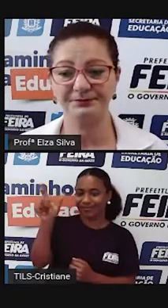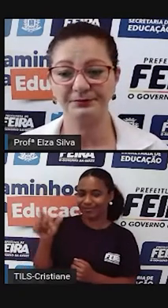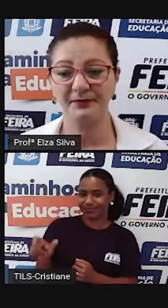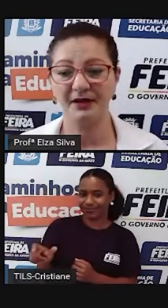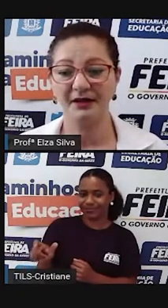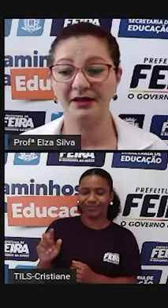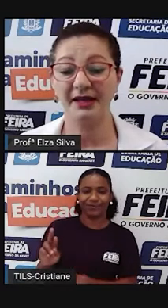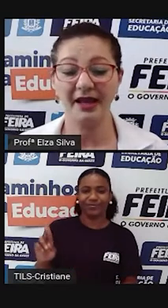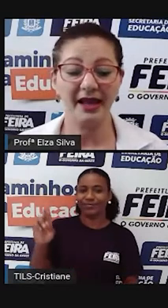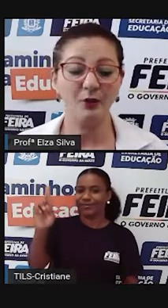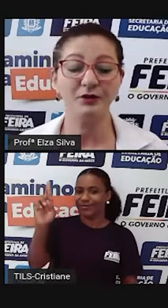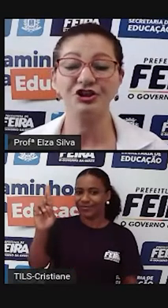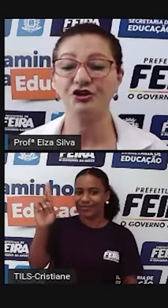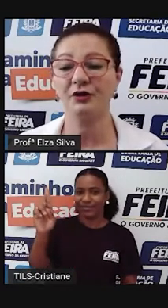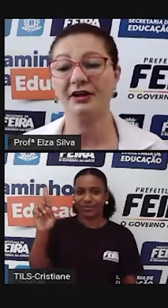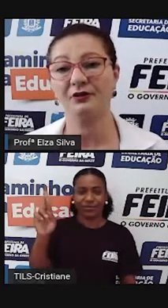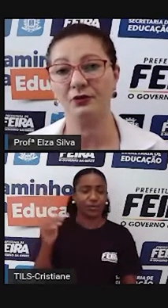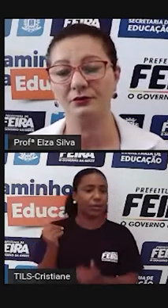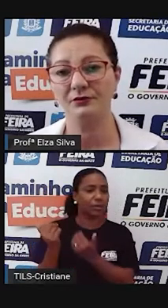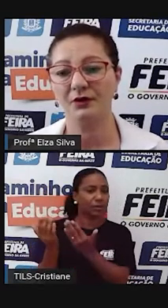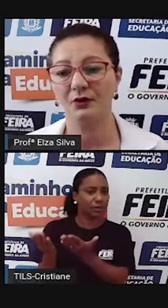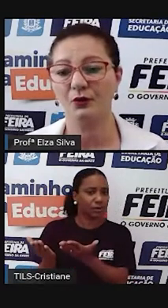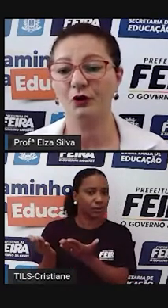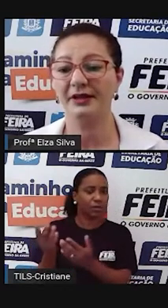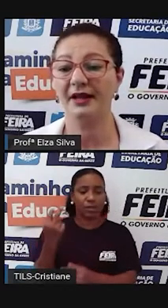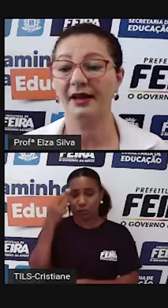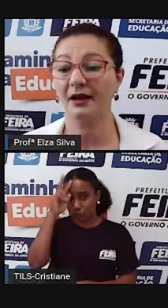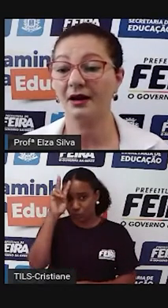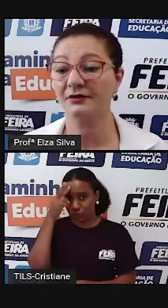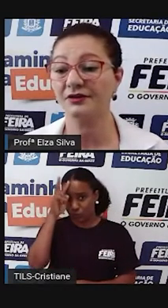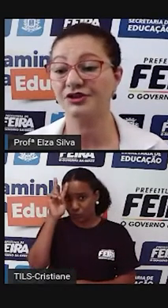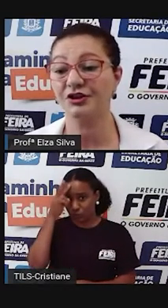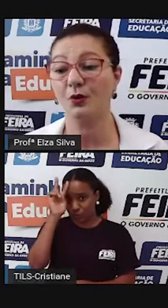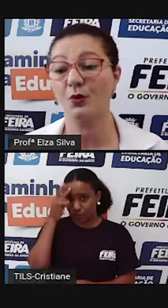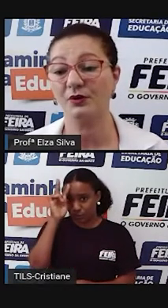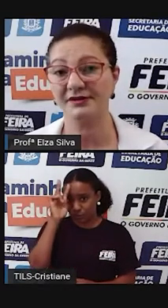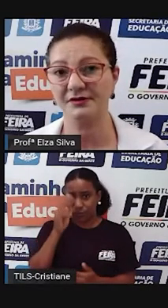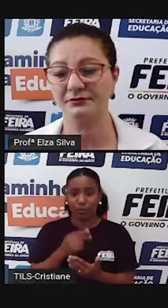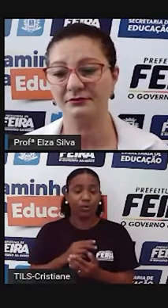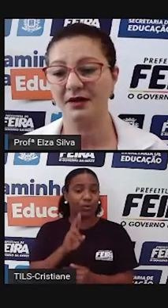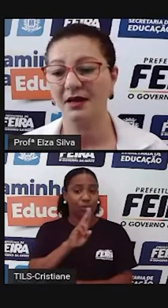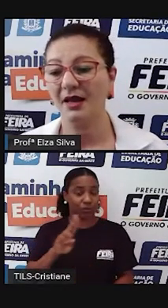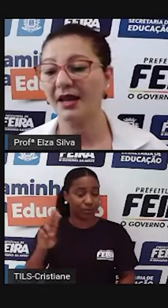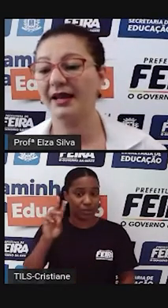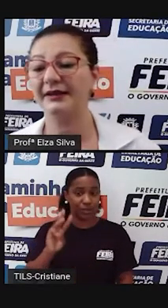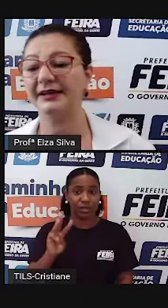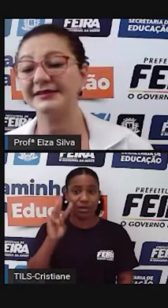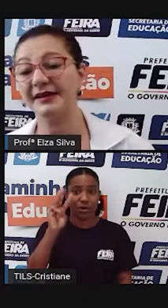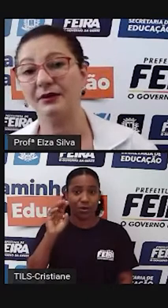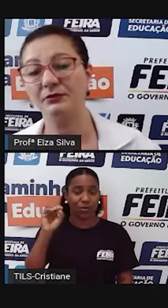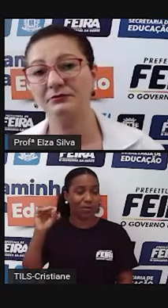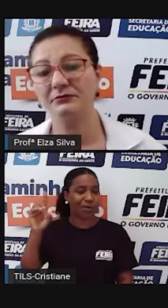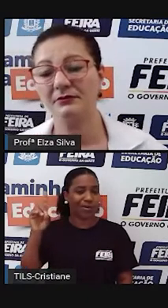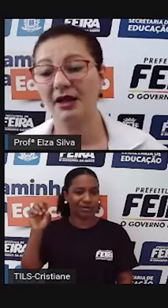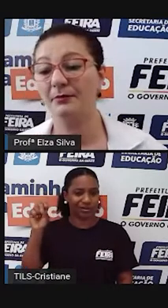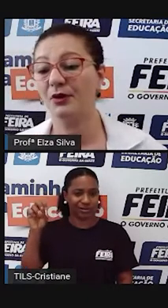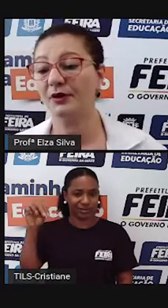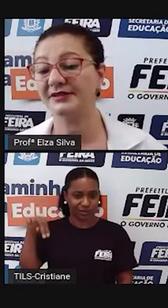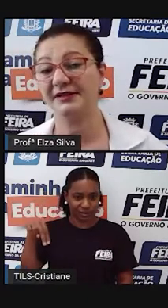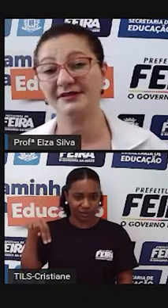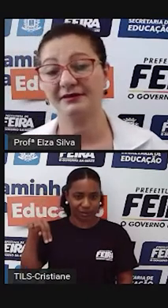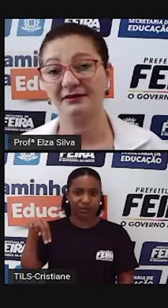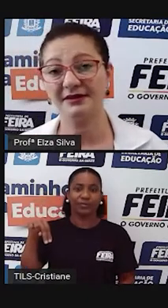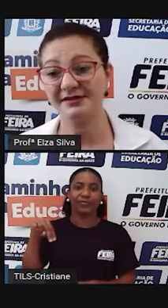personalidade, que é um historiador. O nome dele é Carl G. Woodson. E ele nasceu